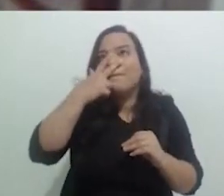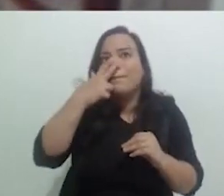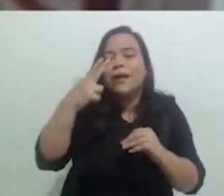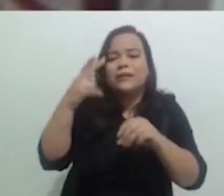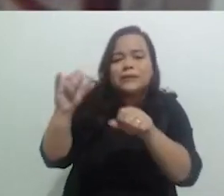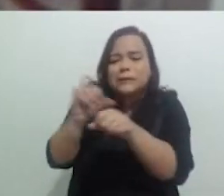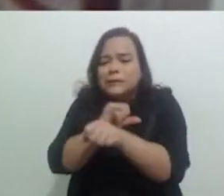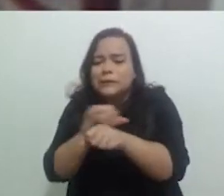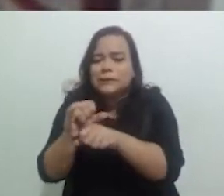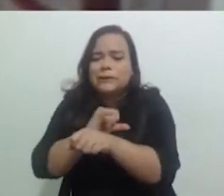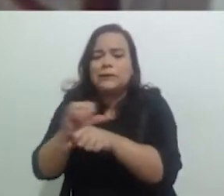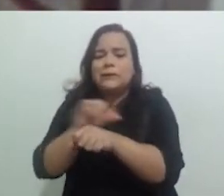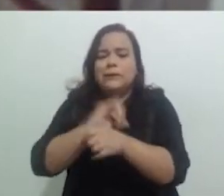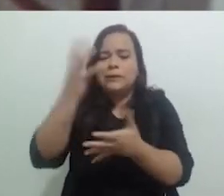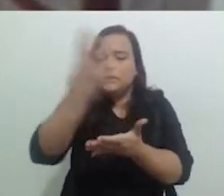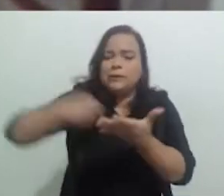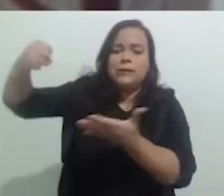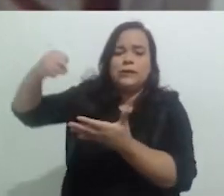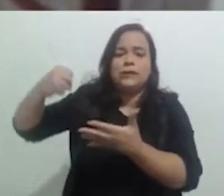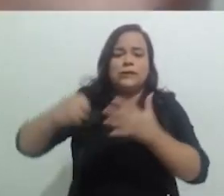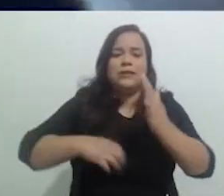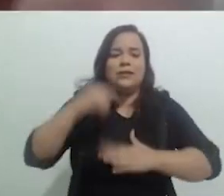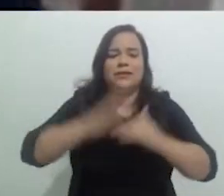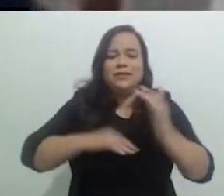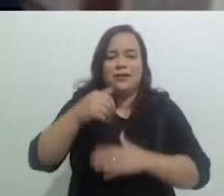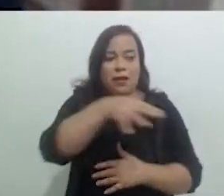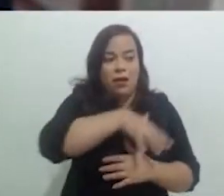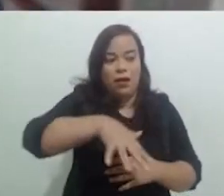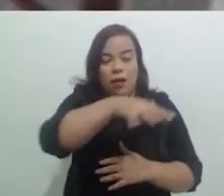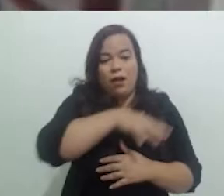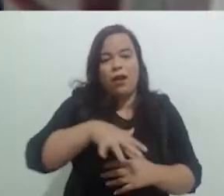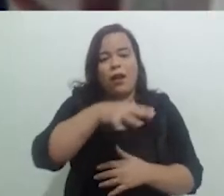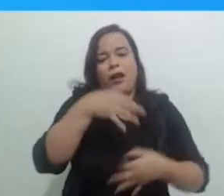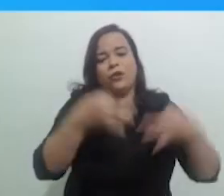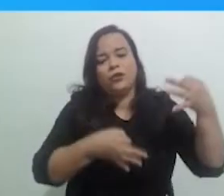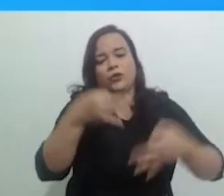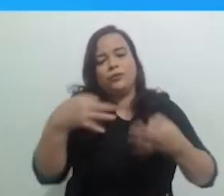Judiciário. Que me parece que seja. Só isso, senhor presidente.